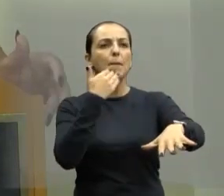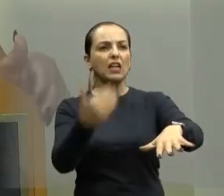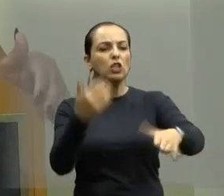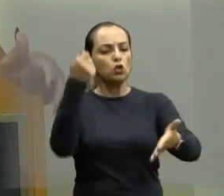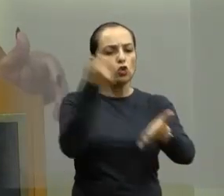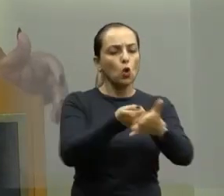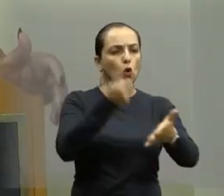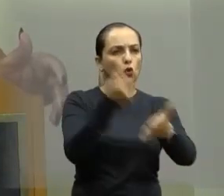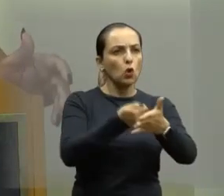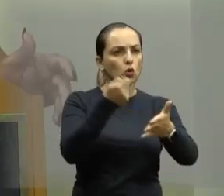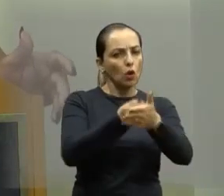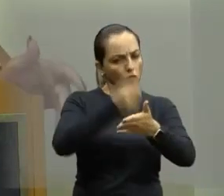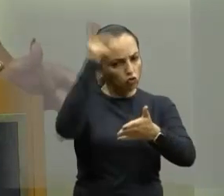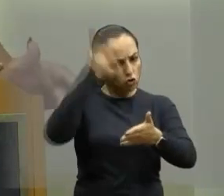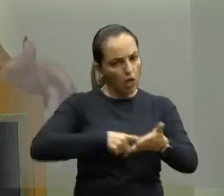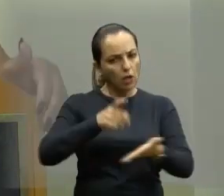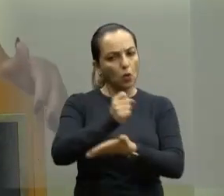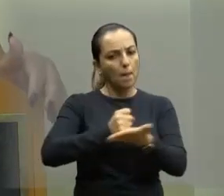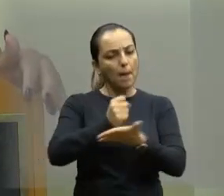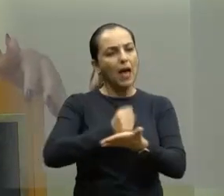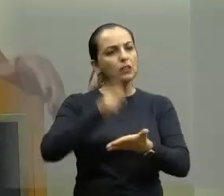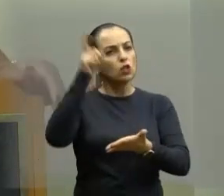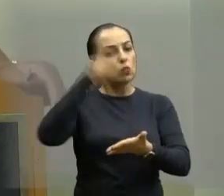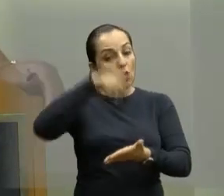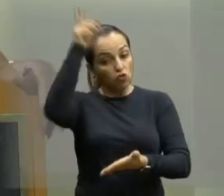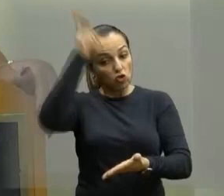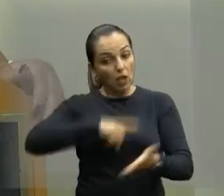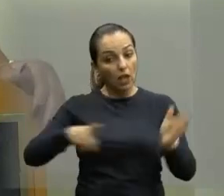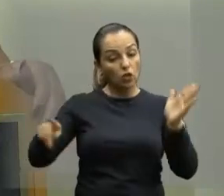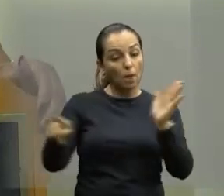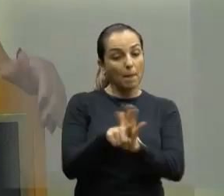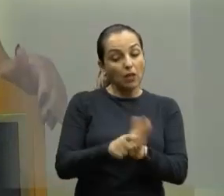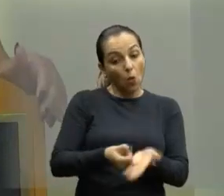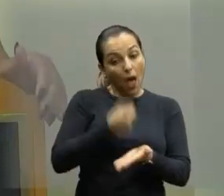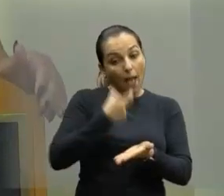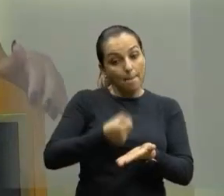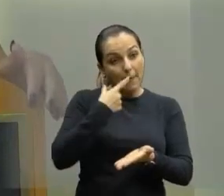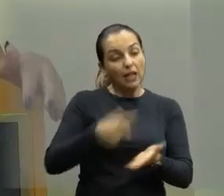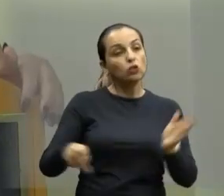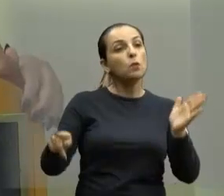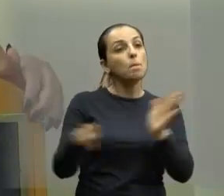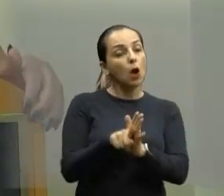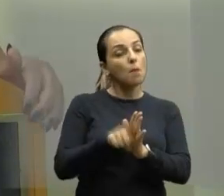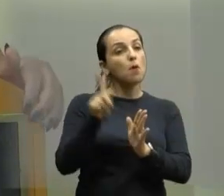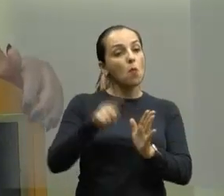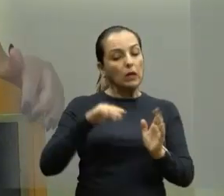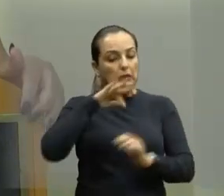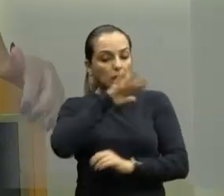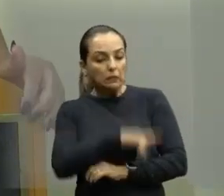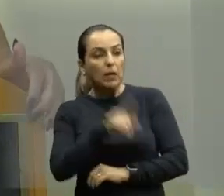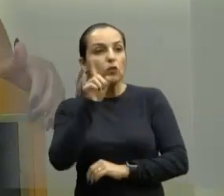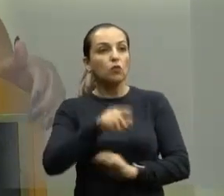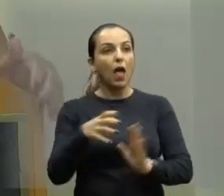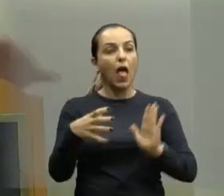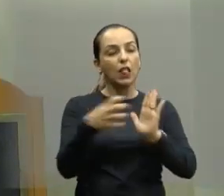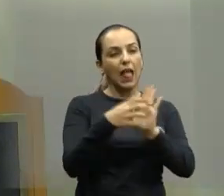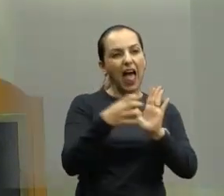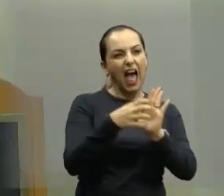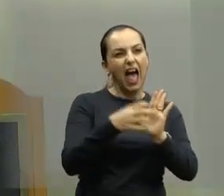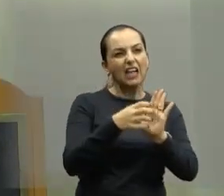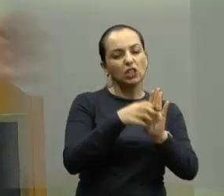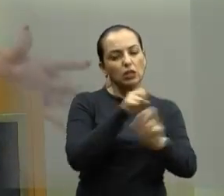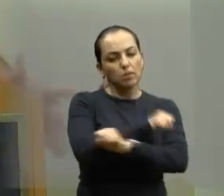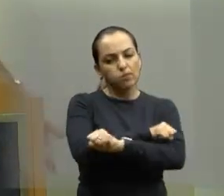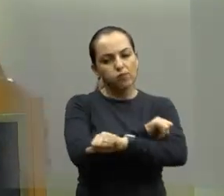lutando o seu dia por um direito básico que era direito aos retrovirais Porque infelizmente a epidemia de HIV Aids